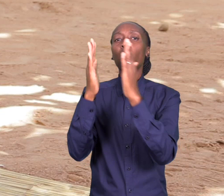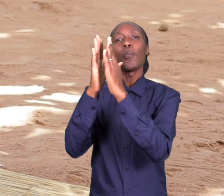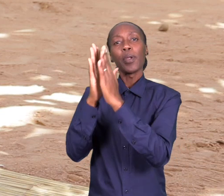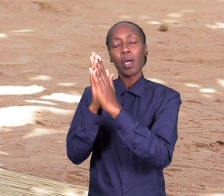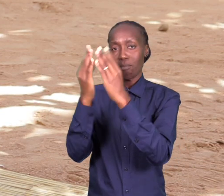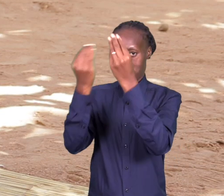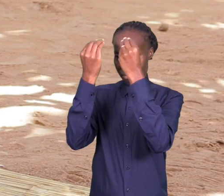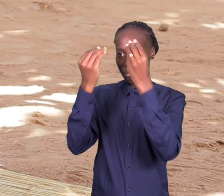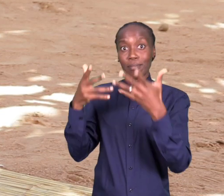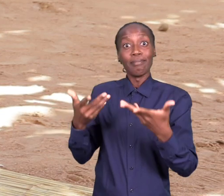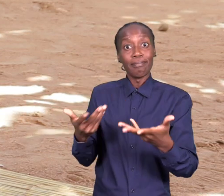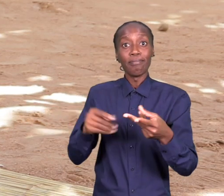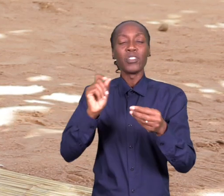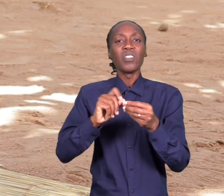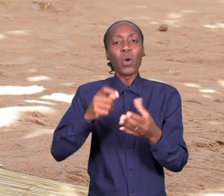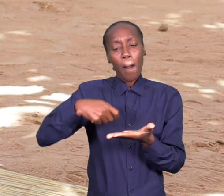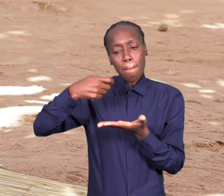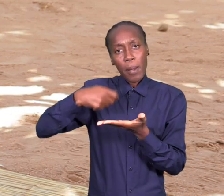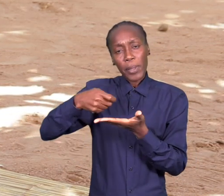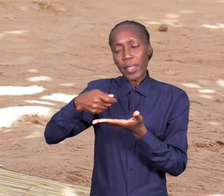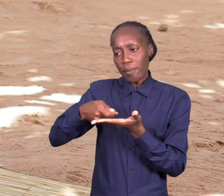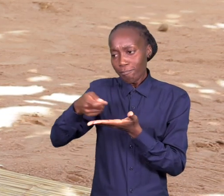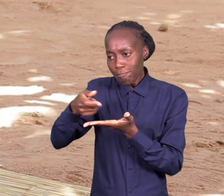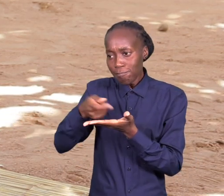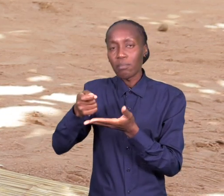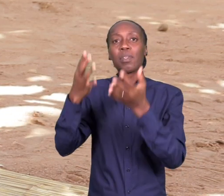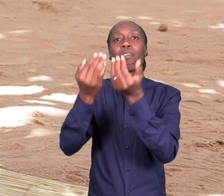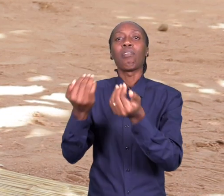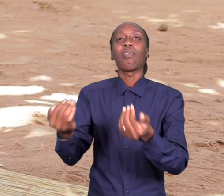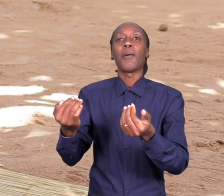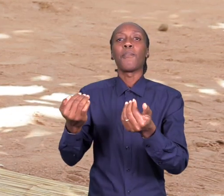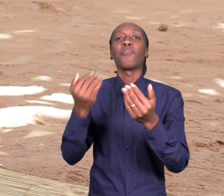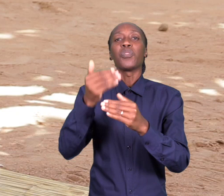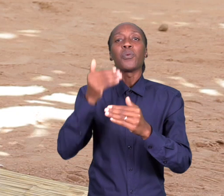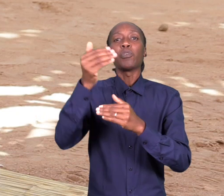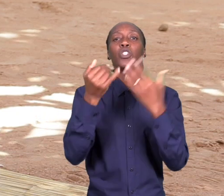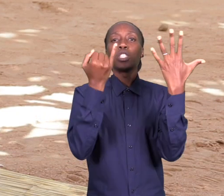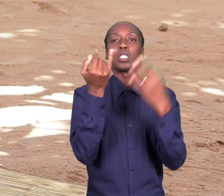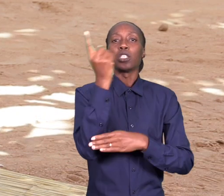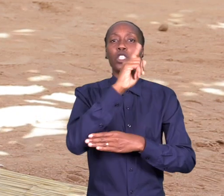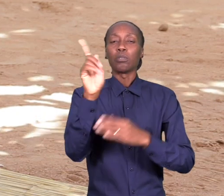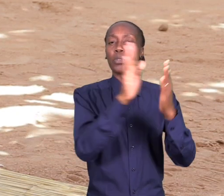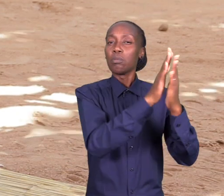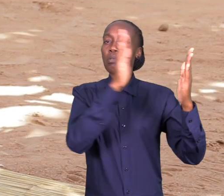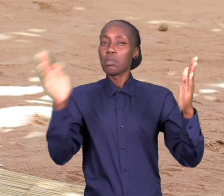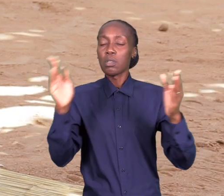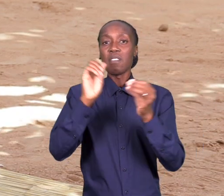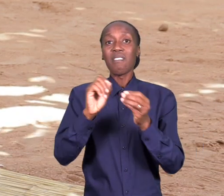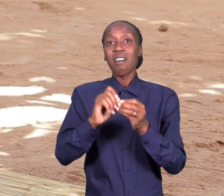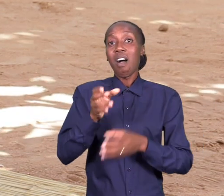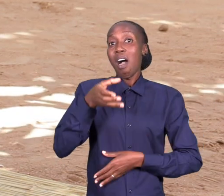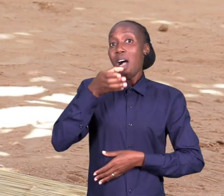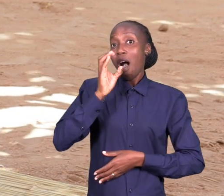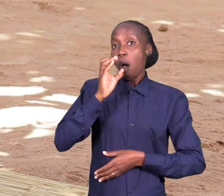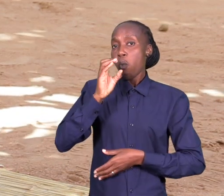sabíamos. Agradecemos pelos ensinamentos, tais como dar papinhas enriquecidas às crianças depois de completarem 6 meses.